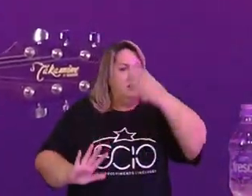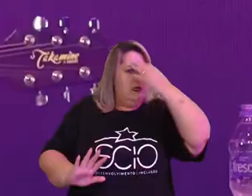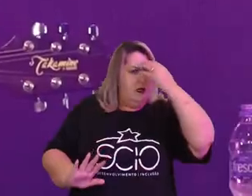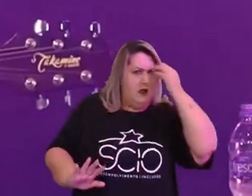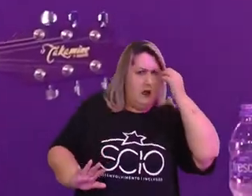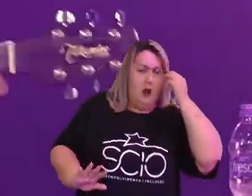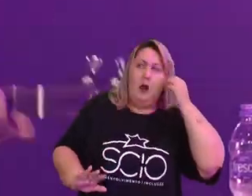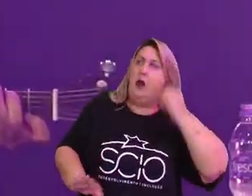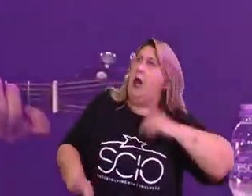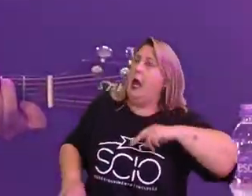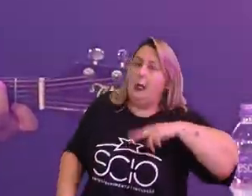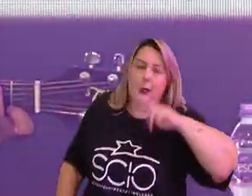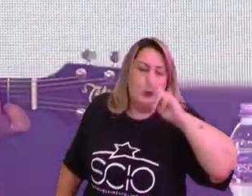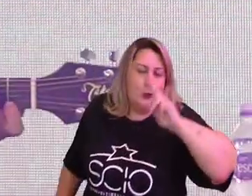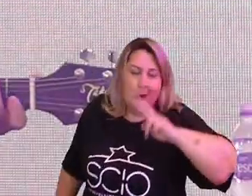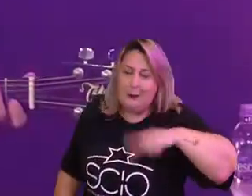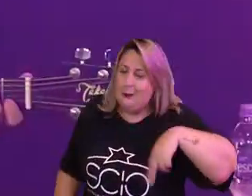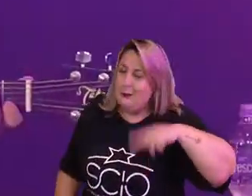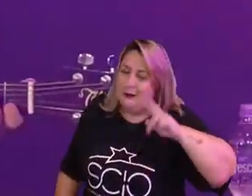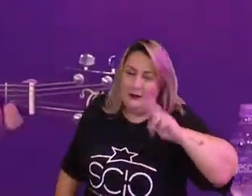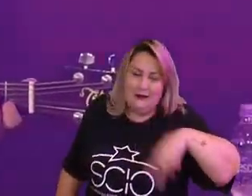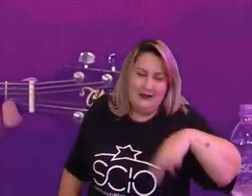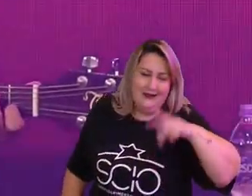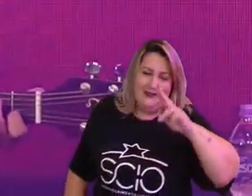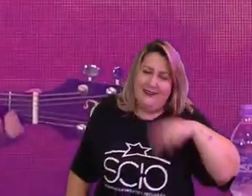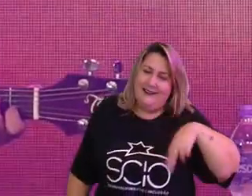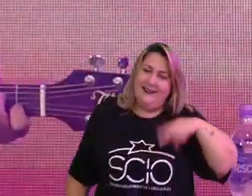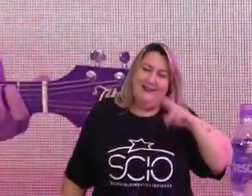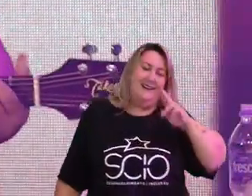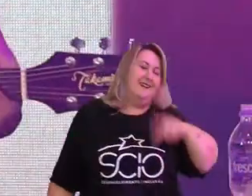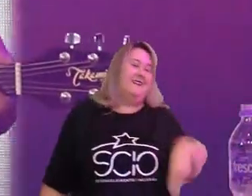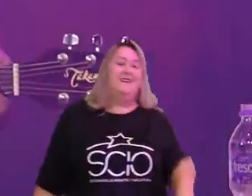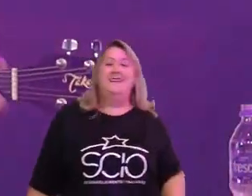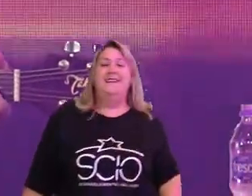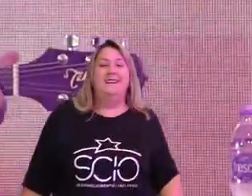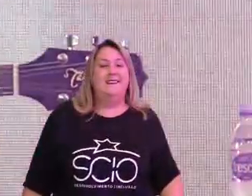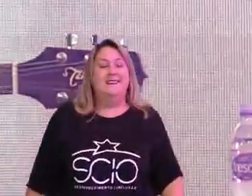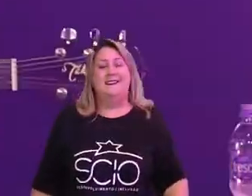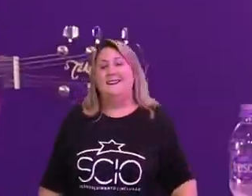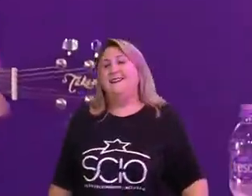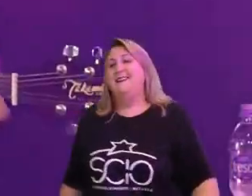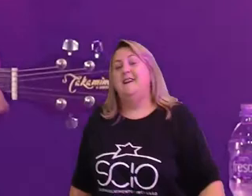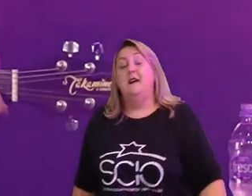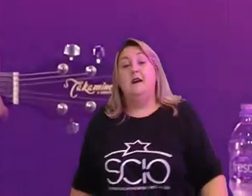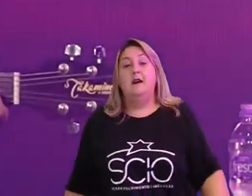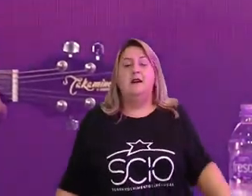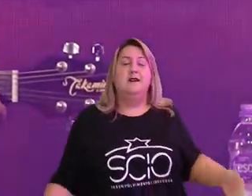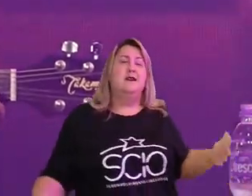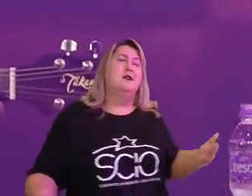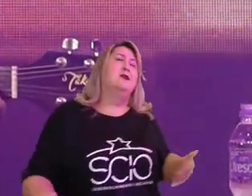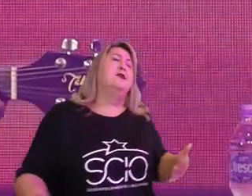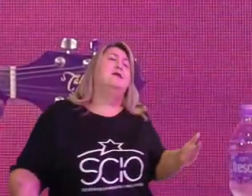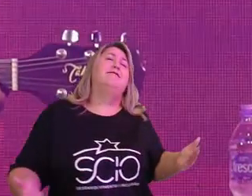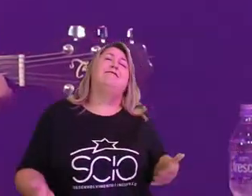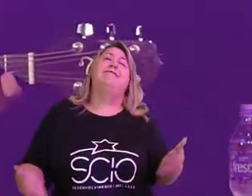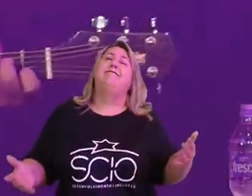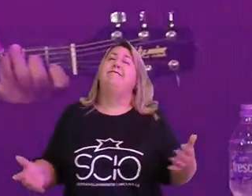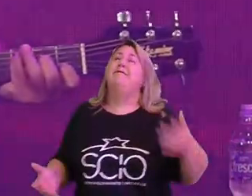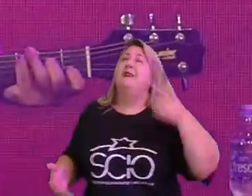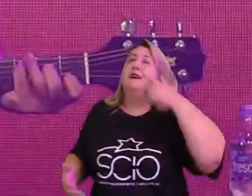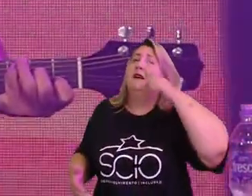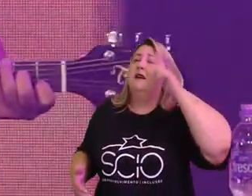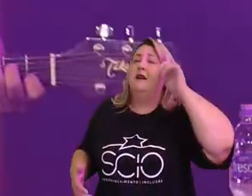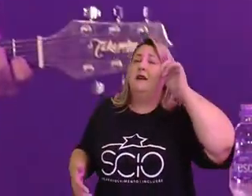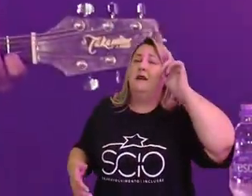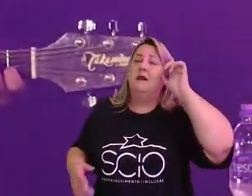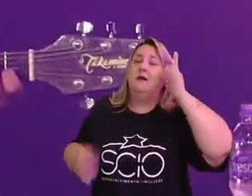mas esquecer é bobagem, é tempo perdido. Vamos, galera, quero ouvir. Ainda